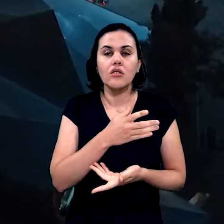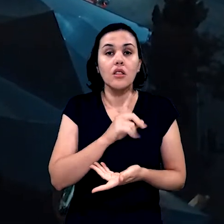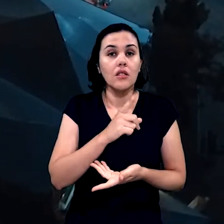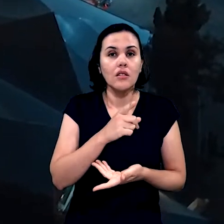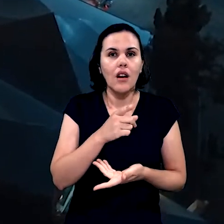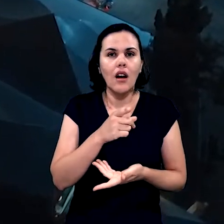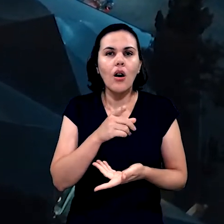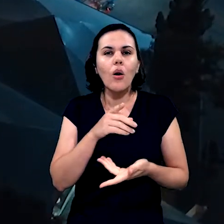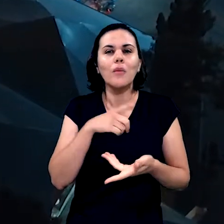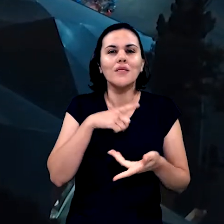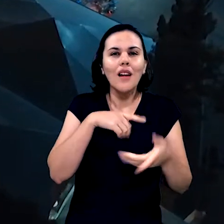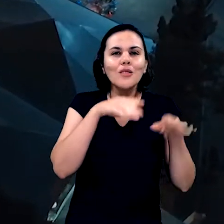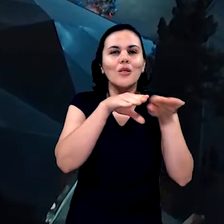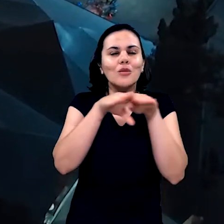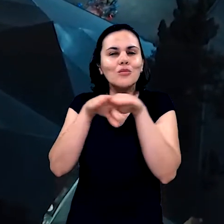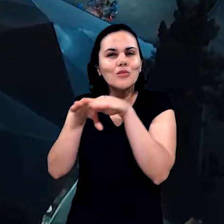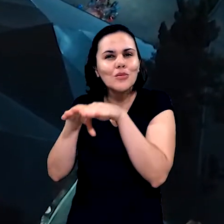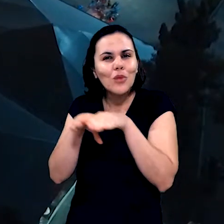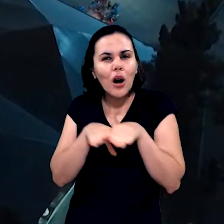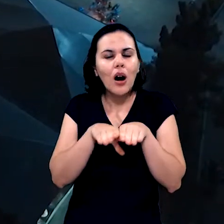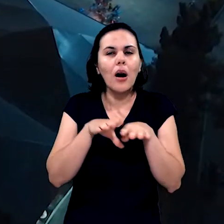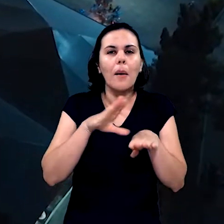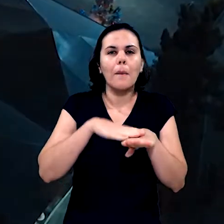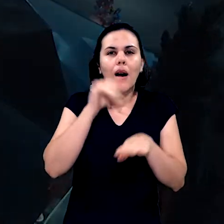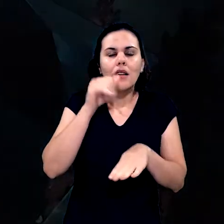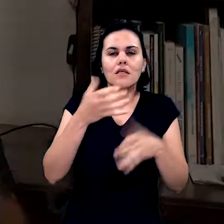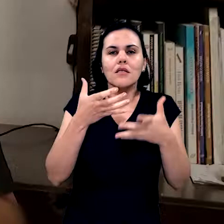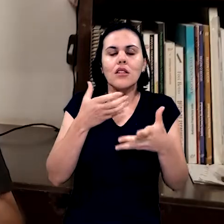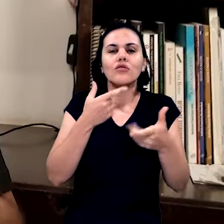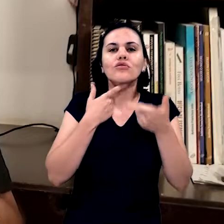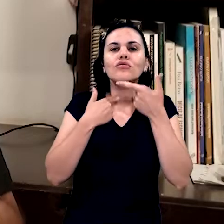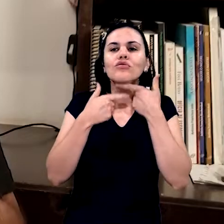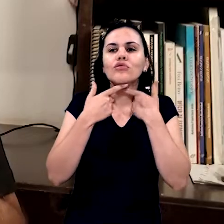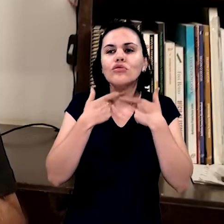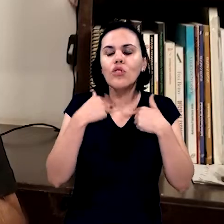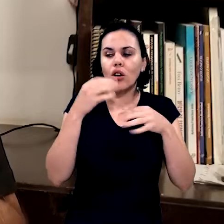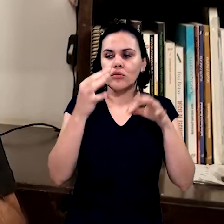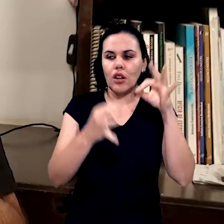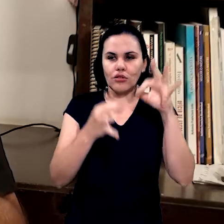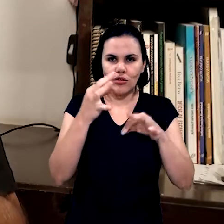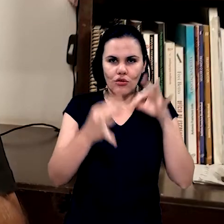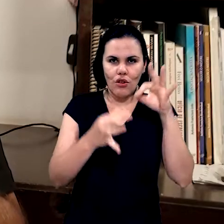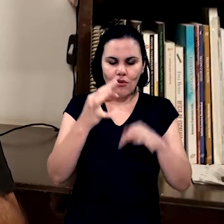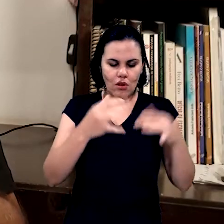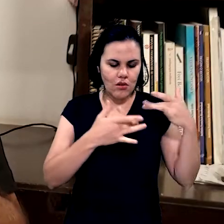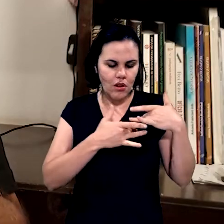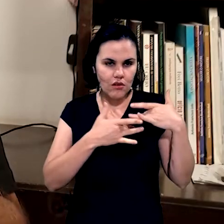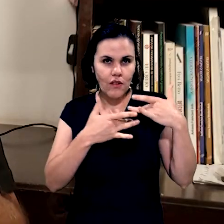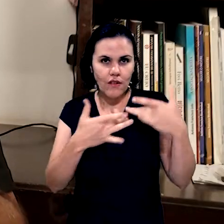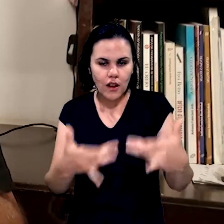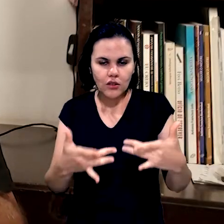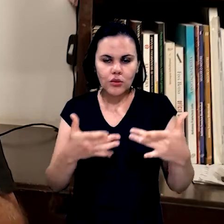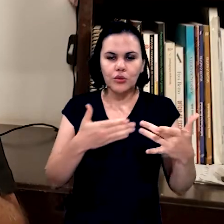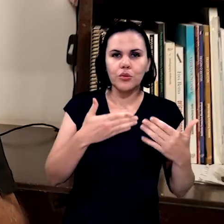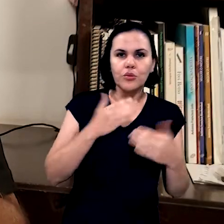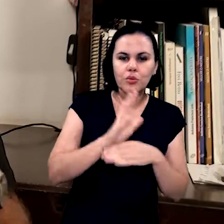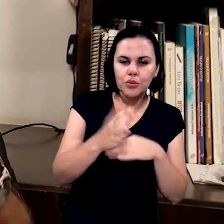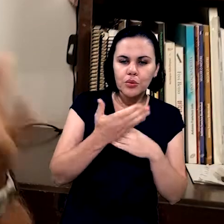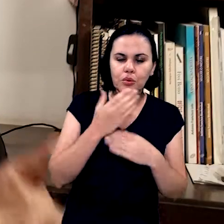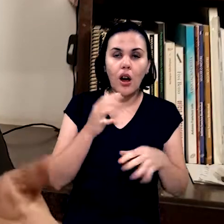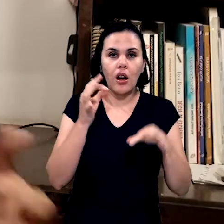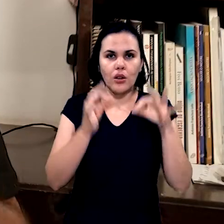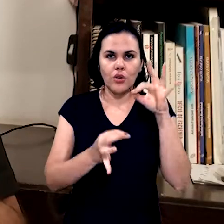encobre as diferenças, as desigualdades, mas um amor que busca realmente a solidariedade, a